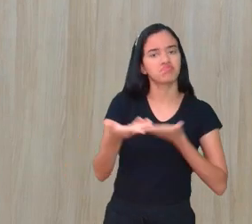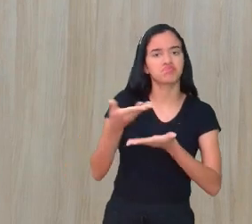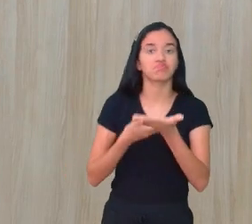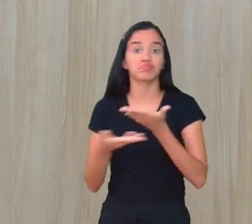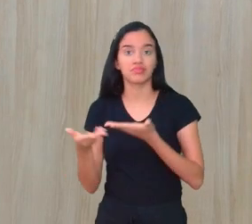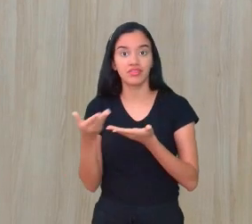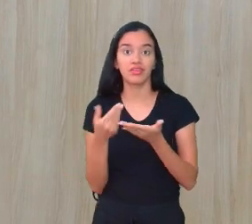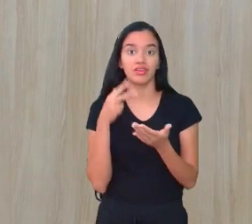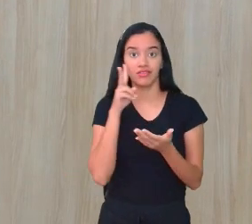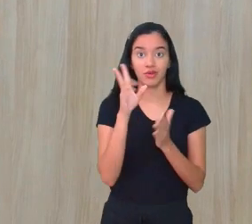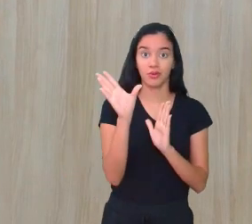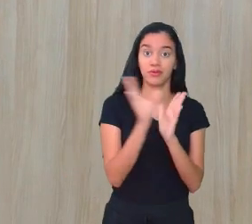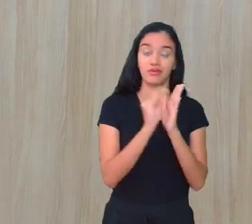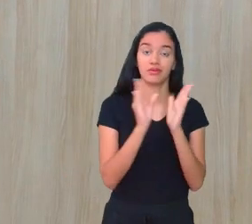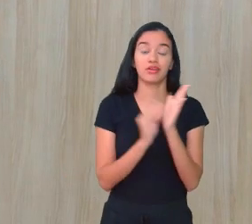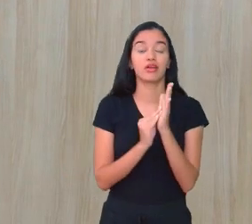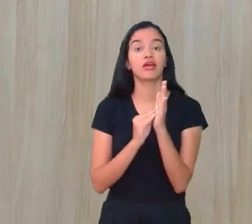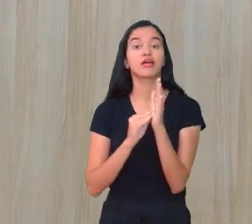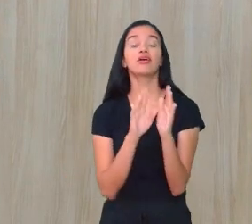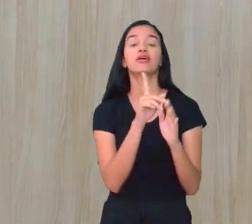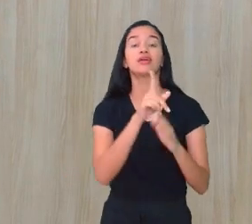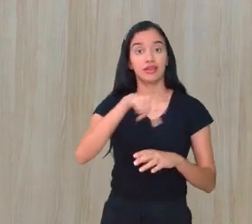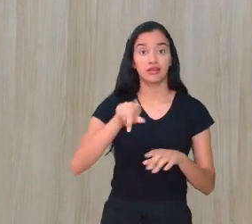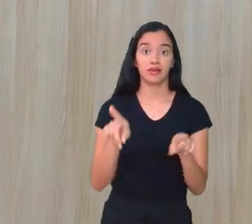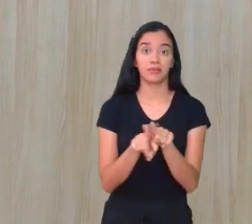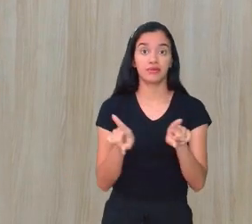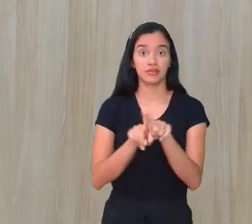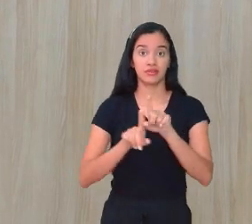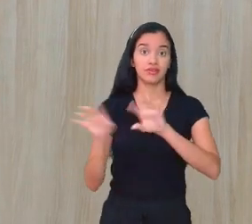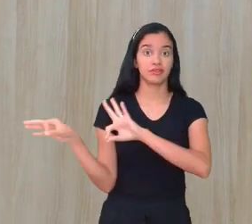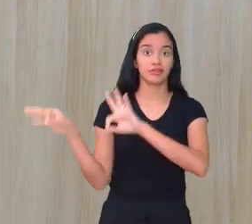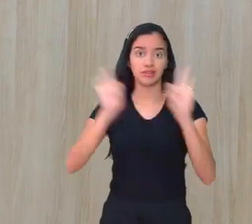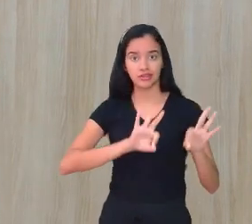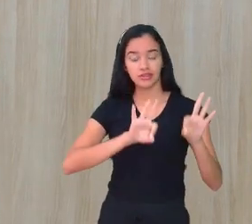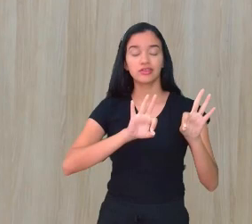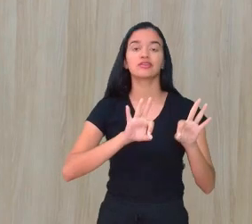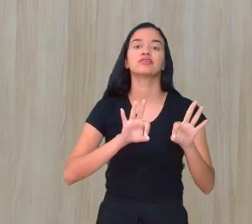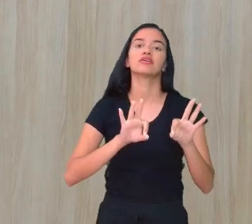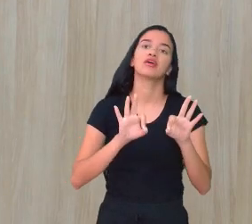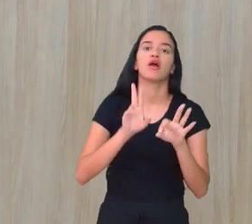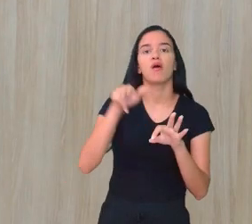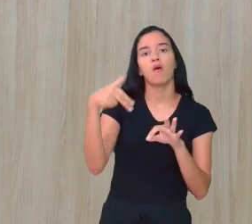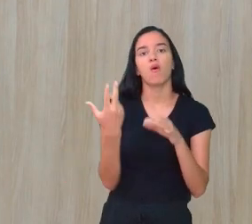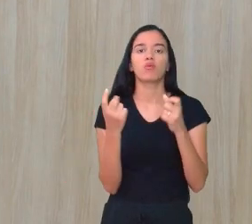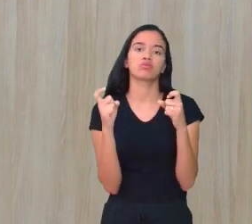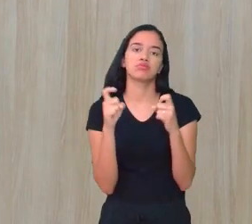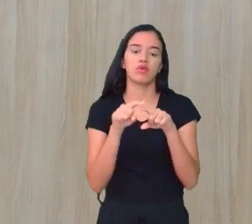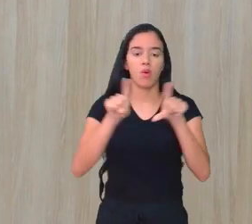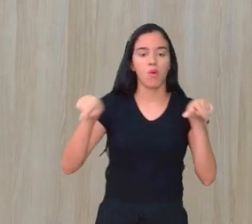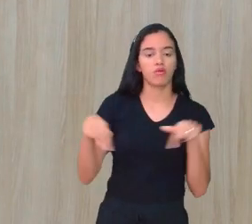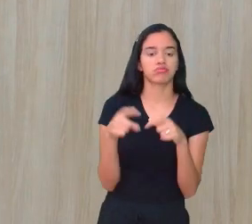esse conteúdo. Caso você esteja nos assistindo aí, né, numa clínica, né,